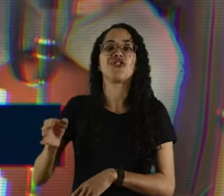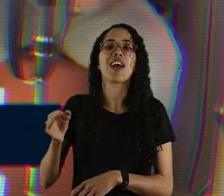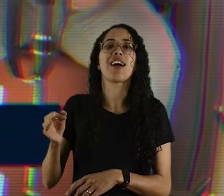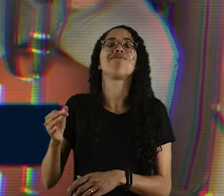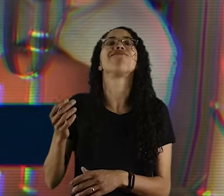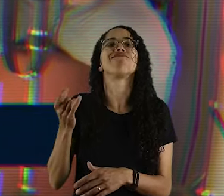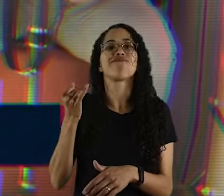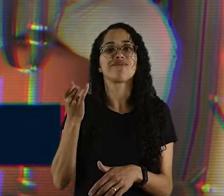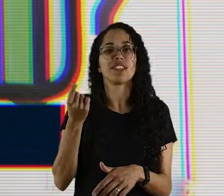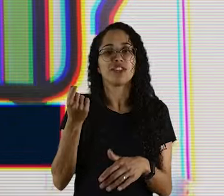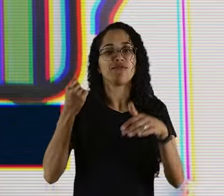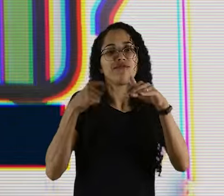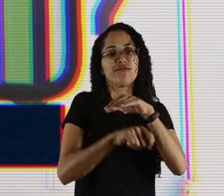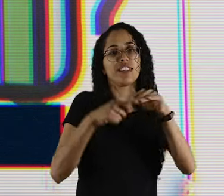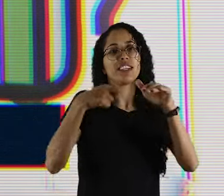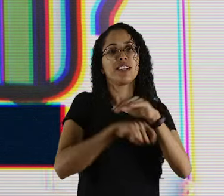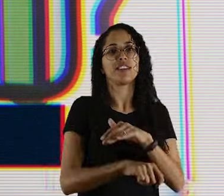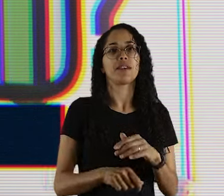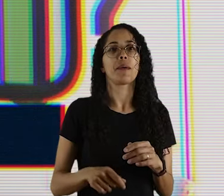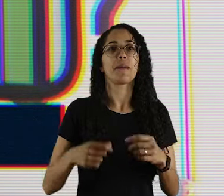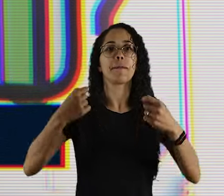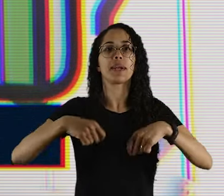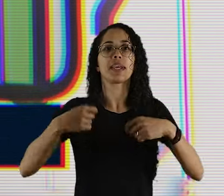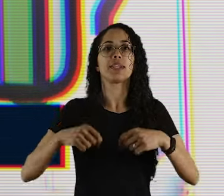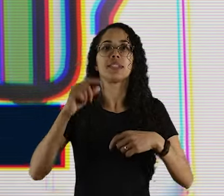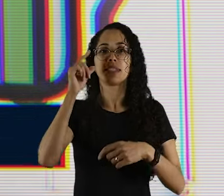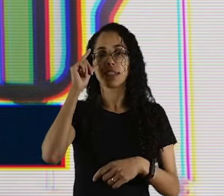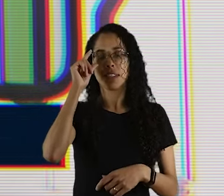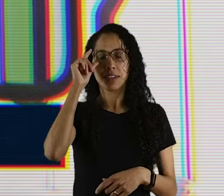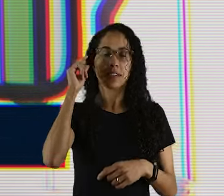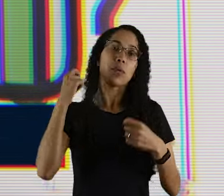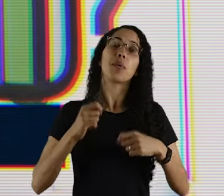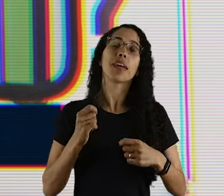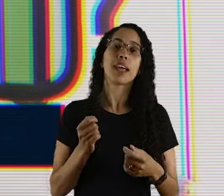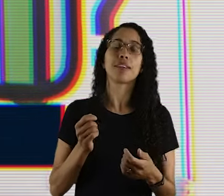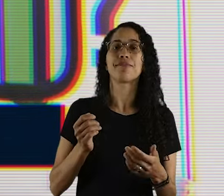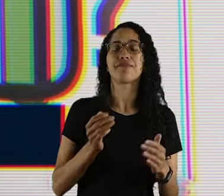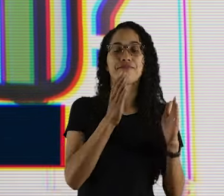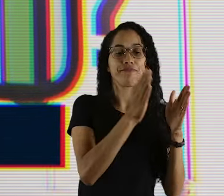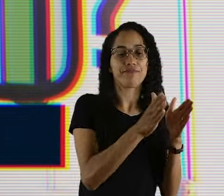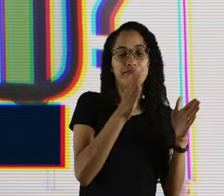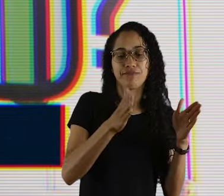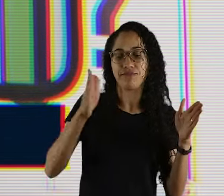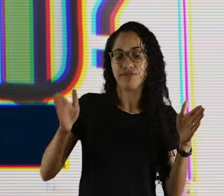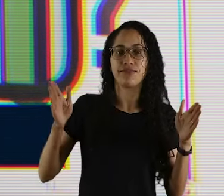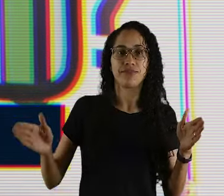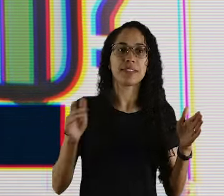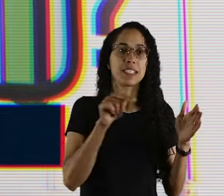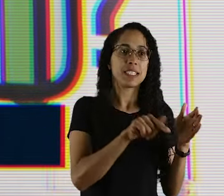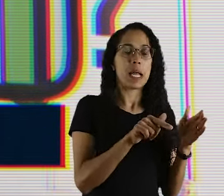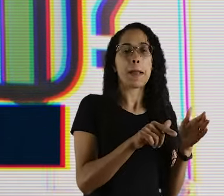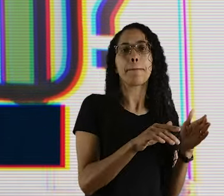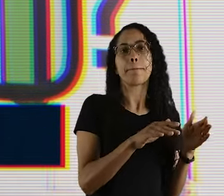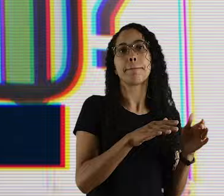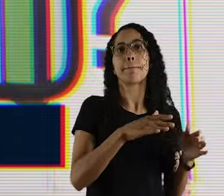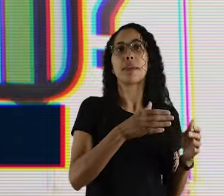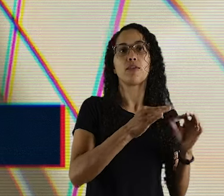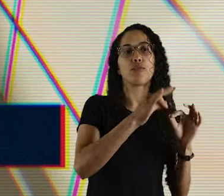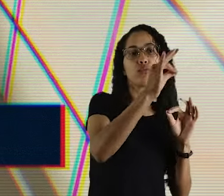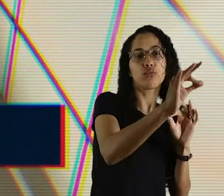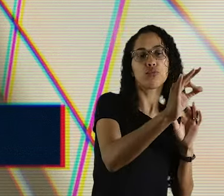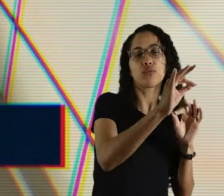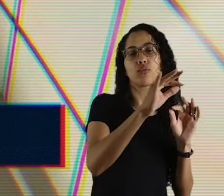estudante. Tendo que separar em metas de curto, médio, longo, longuíssimo prazo, sempre preparados para qualquer coisa que possa acontecer em